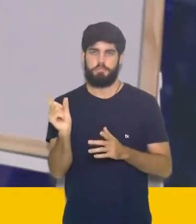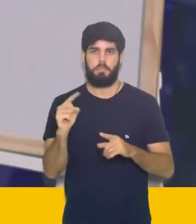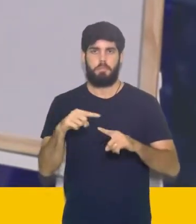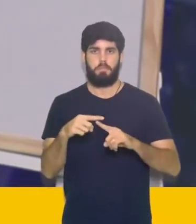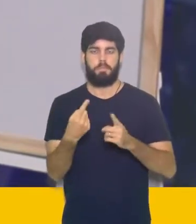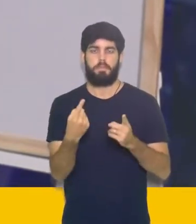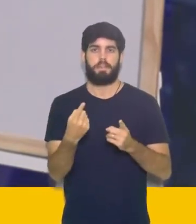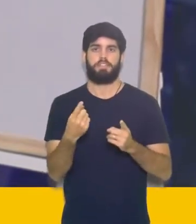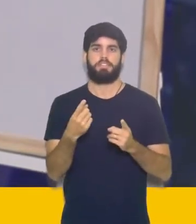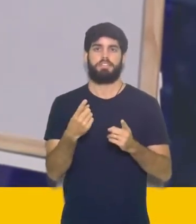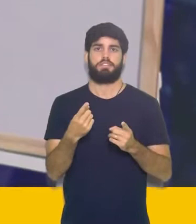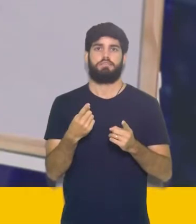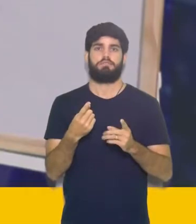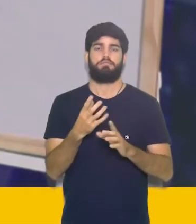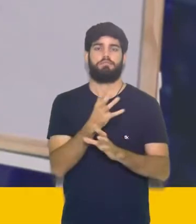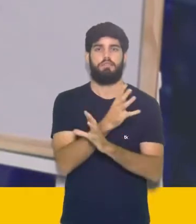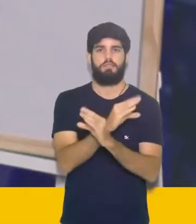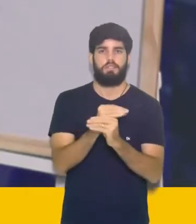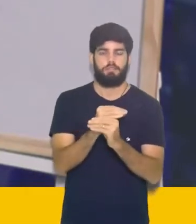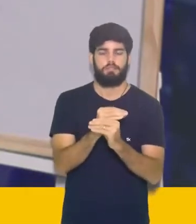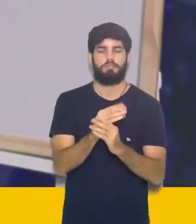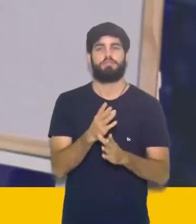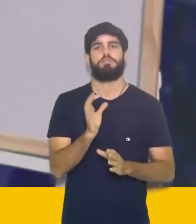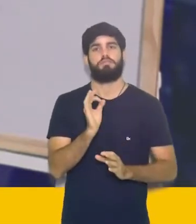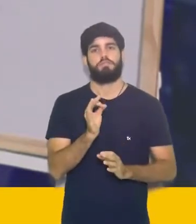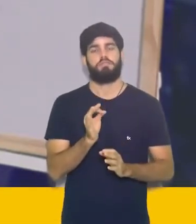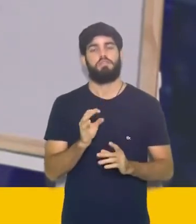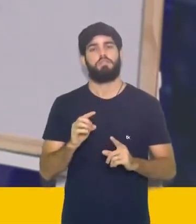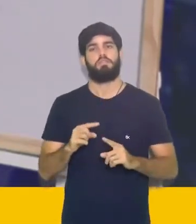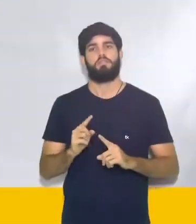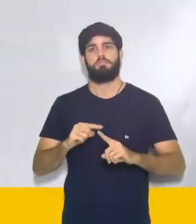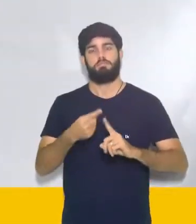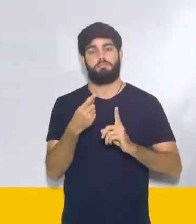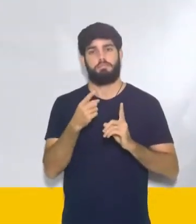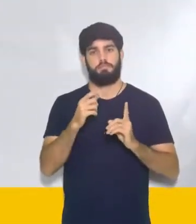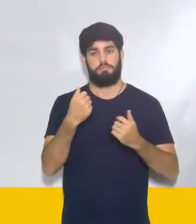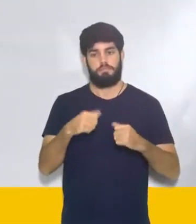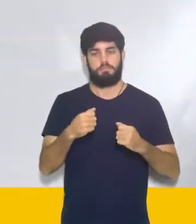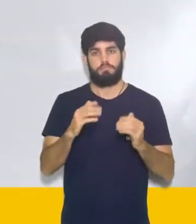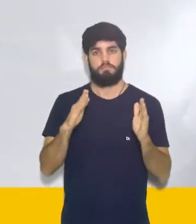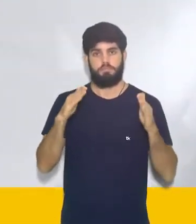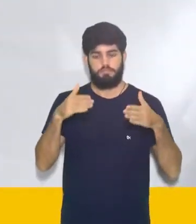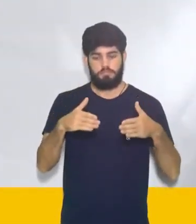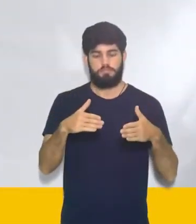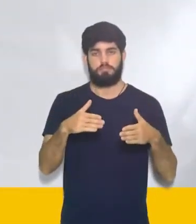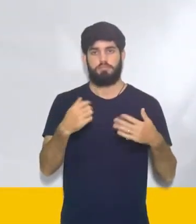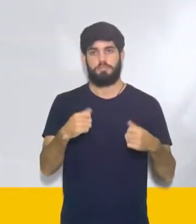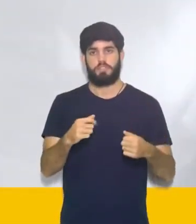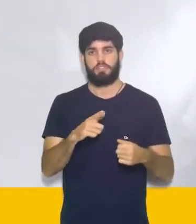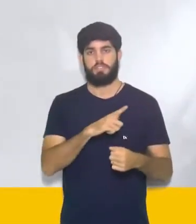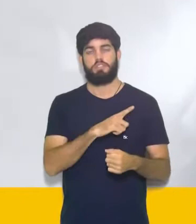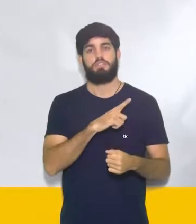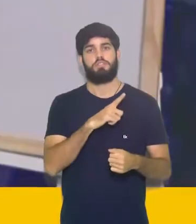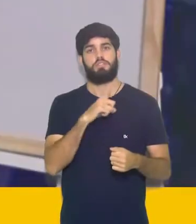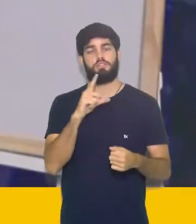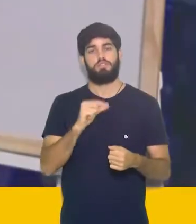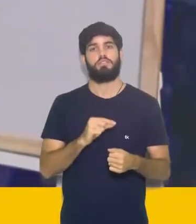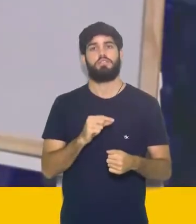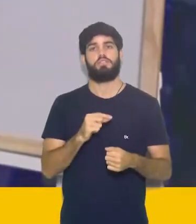é uma conjunção. Mas você precisa desse parágrafo. Nesse parágrafo, você precisa de ter, no